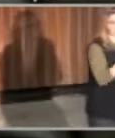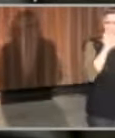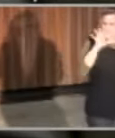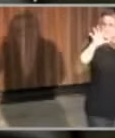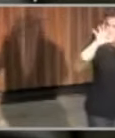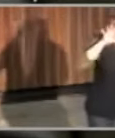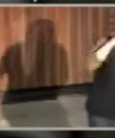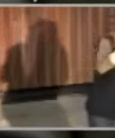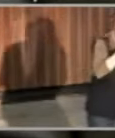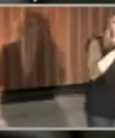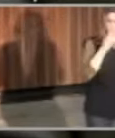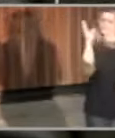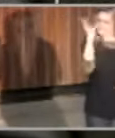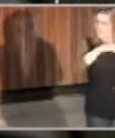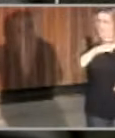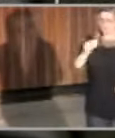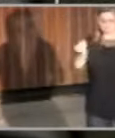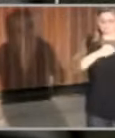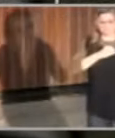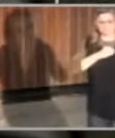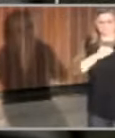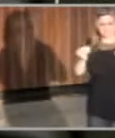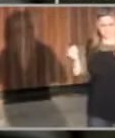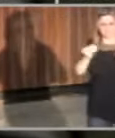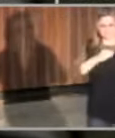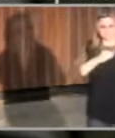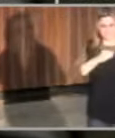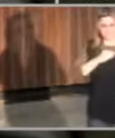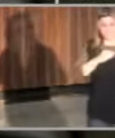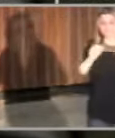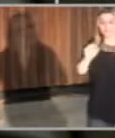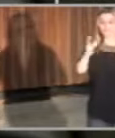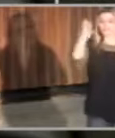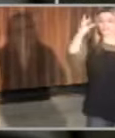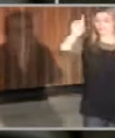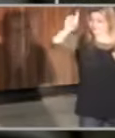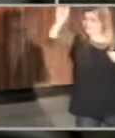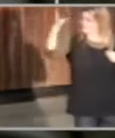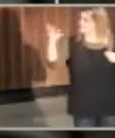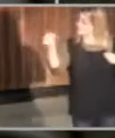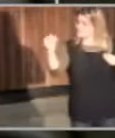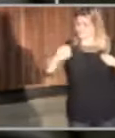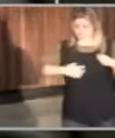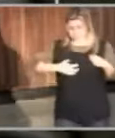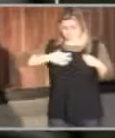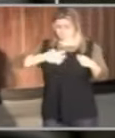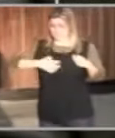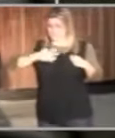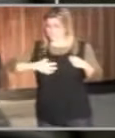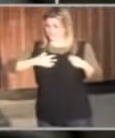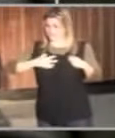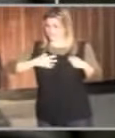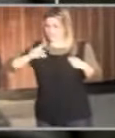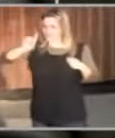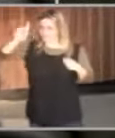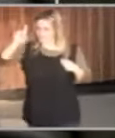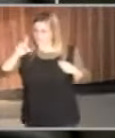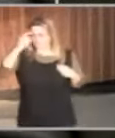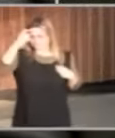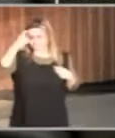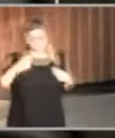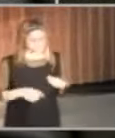continuar nos seus maus caminhos. Por isso o Senhor Deus ficou muito irado com o povo de Israel e disse Esta